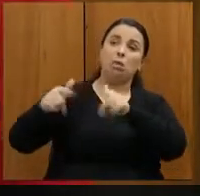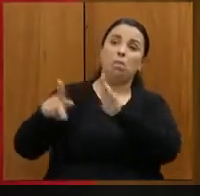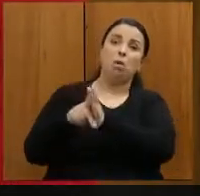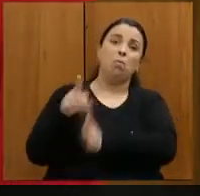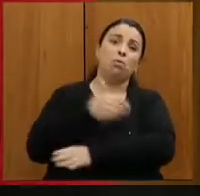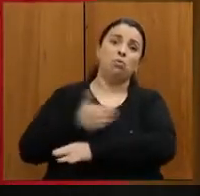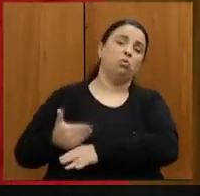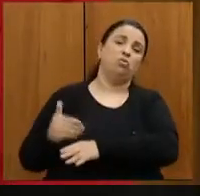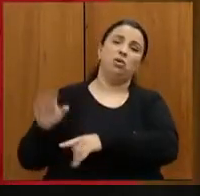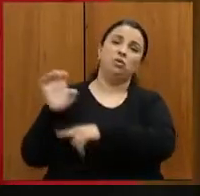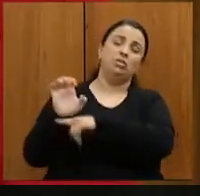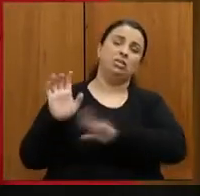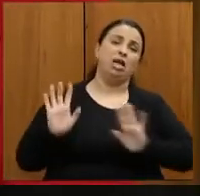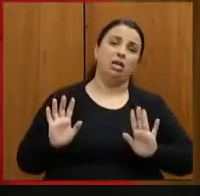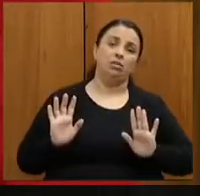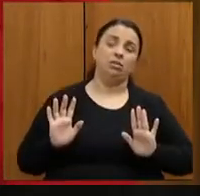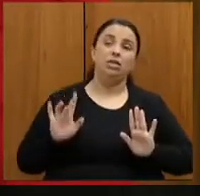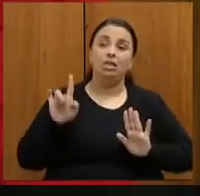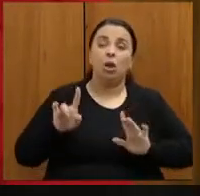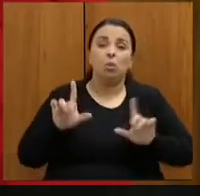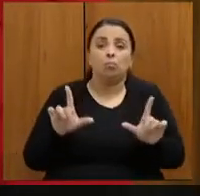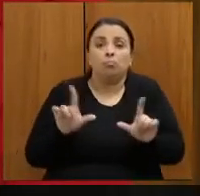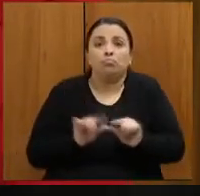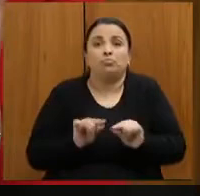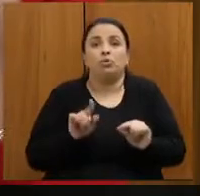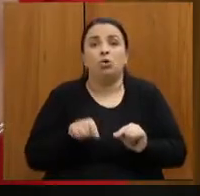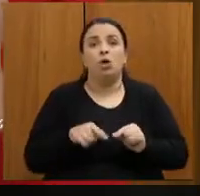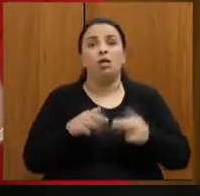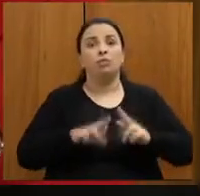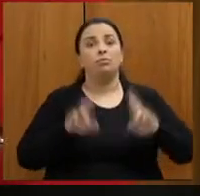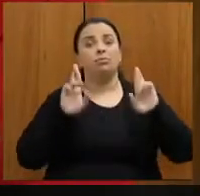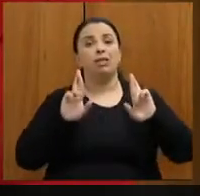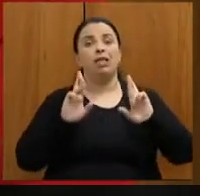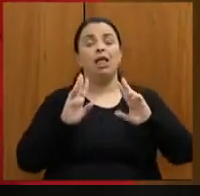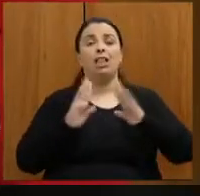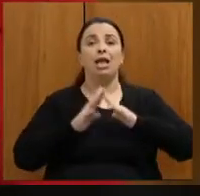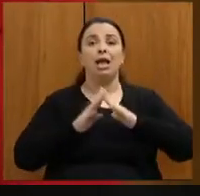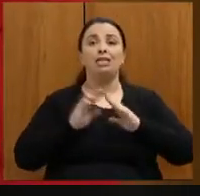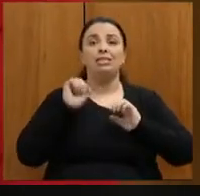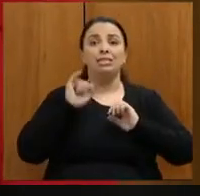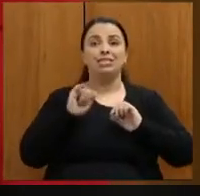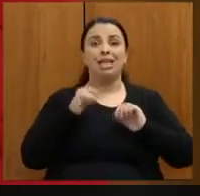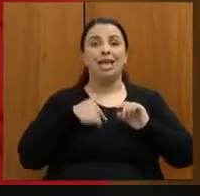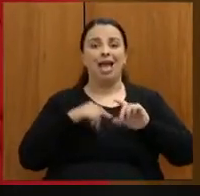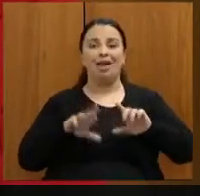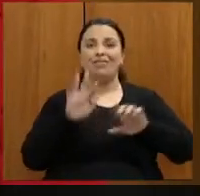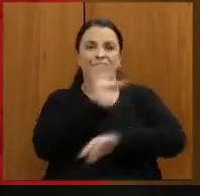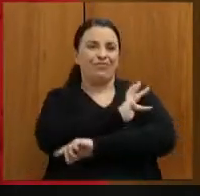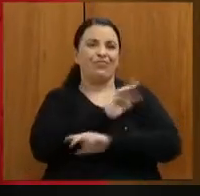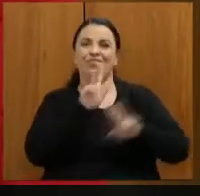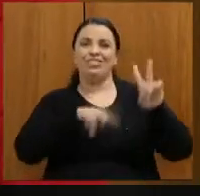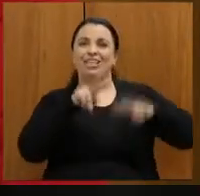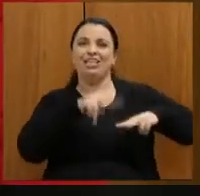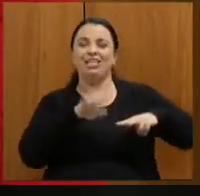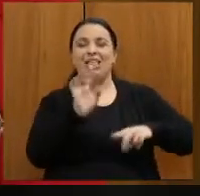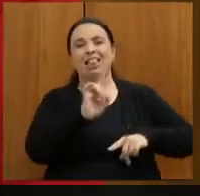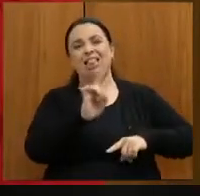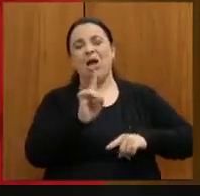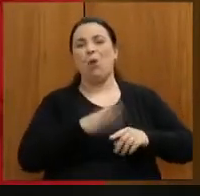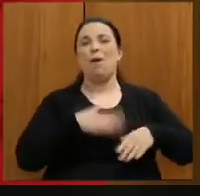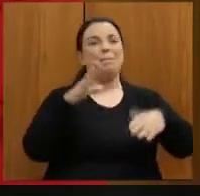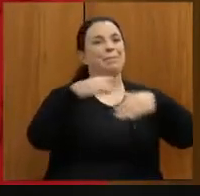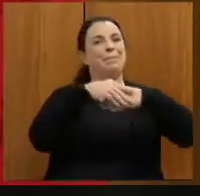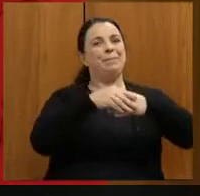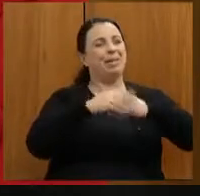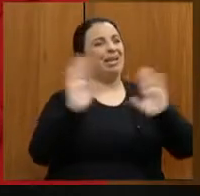é diminui o papel da casa quando nós abrimos mão do papel de fiscalização para o papel